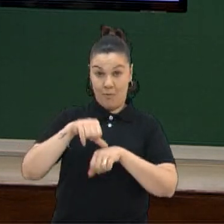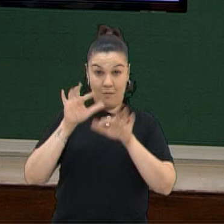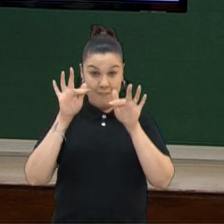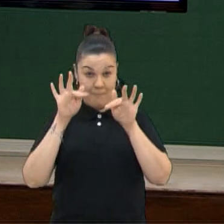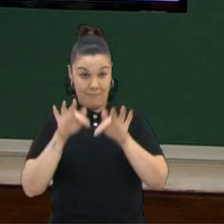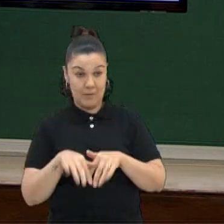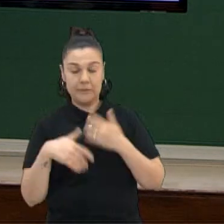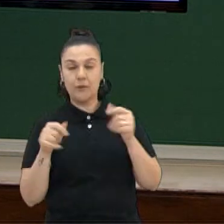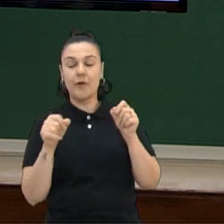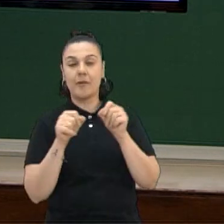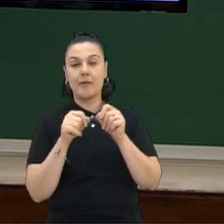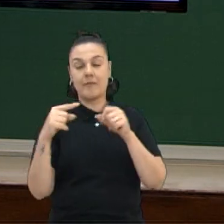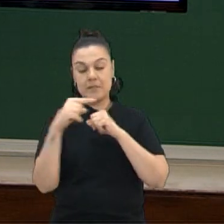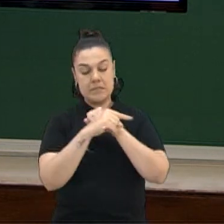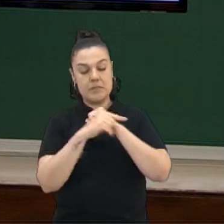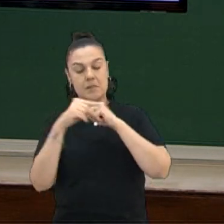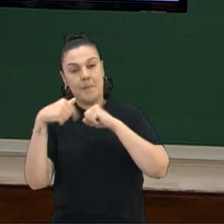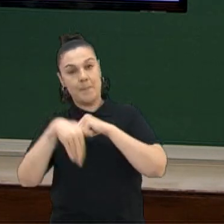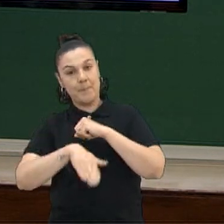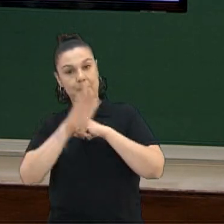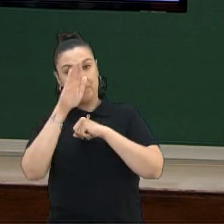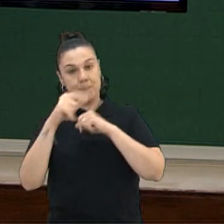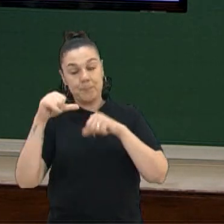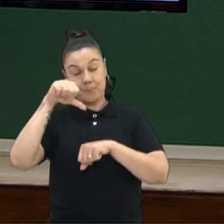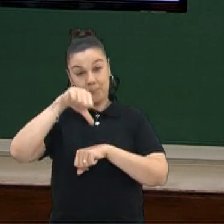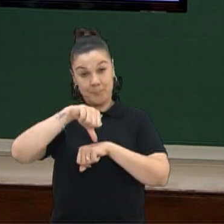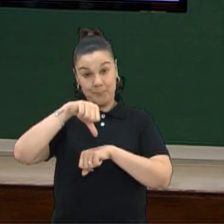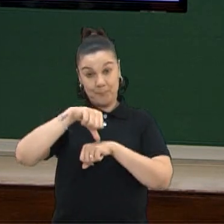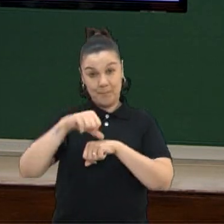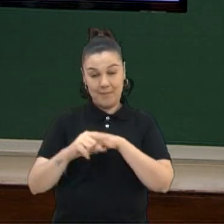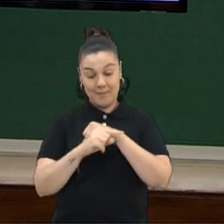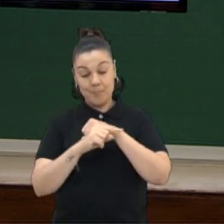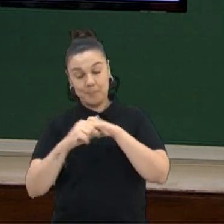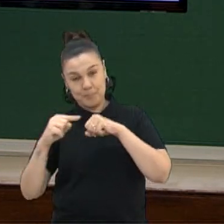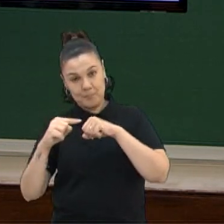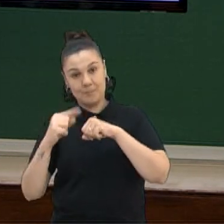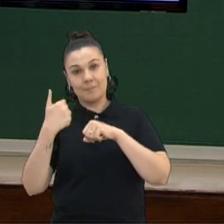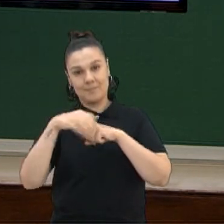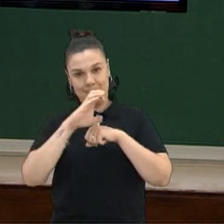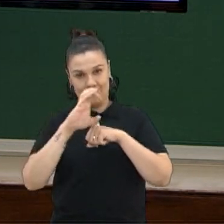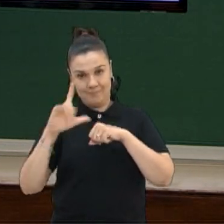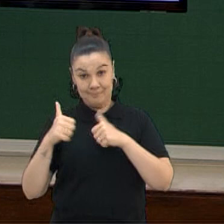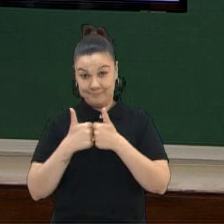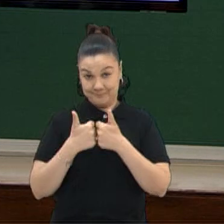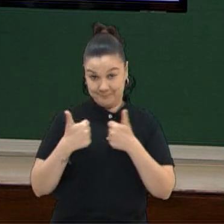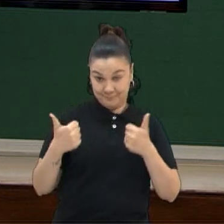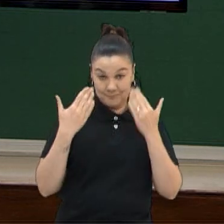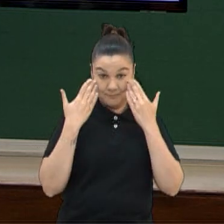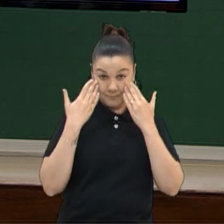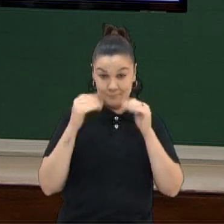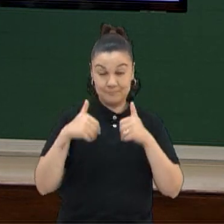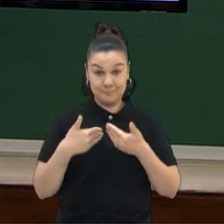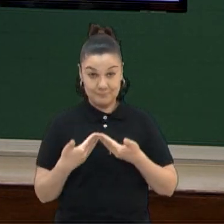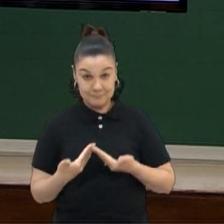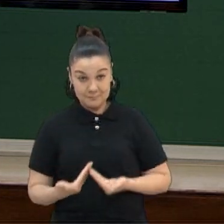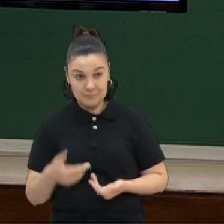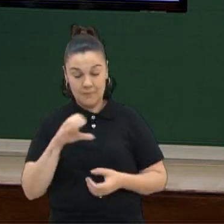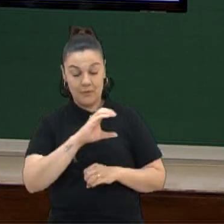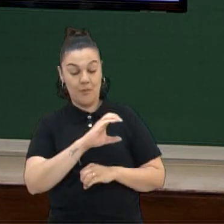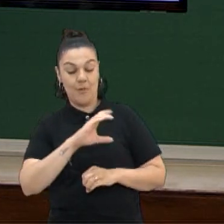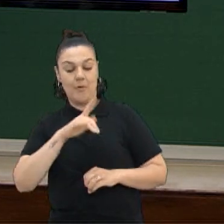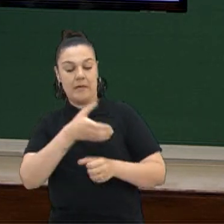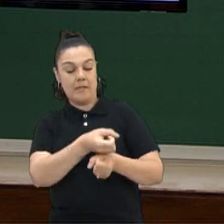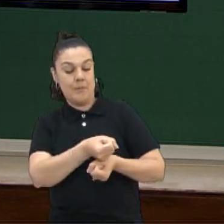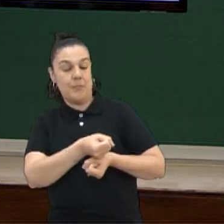Que faz com que nós tenhamos essa polaridade na minha molécula. Então, nesse caso, o